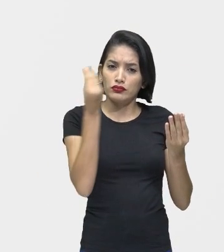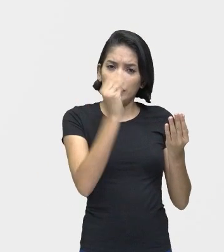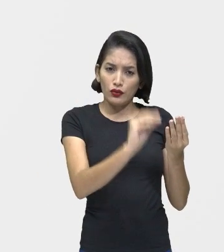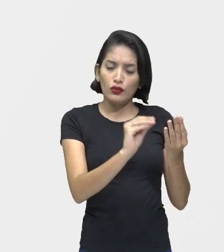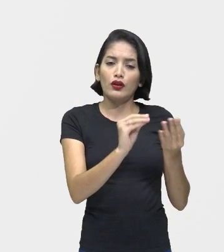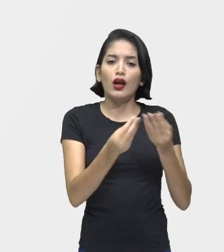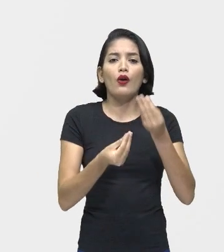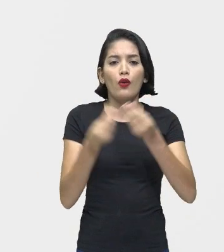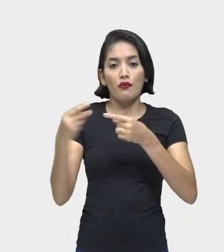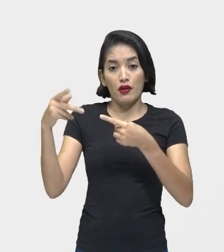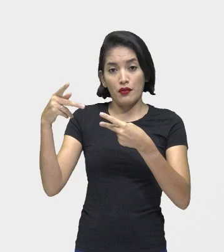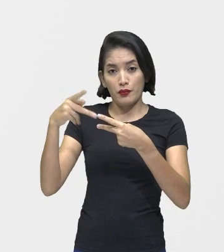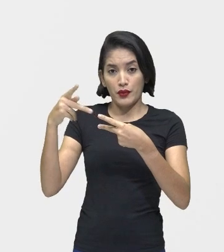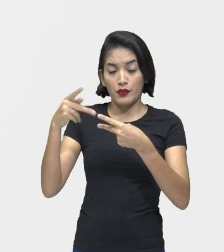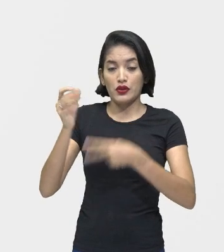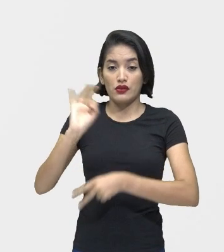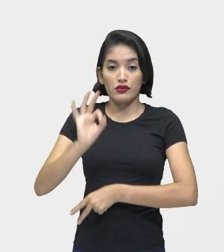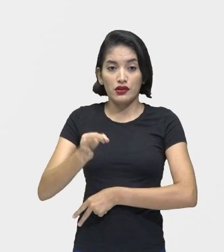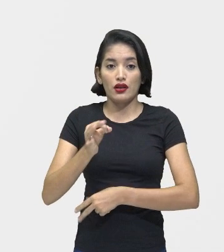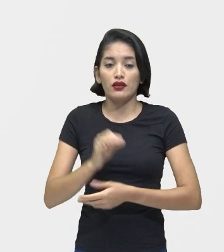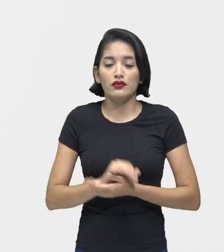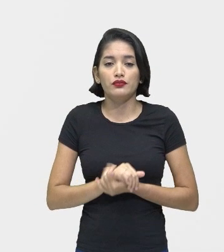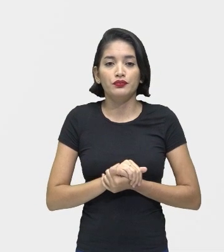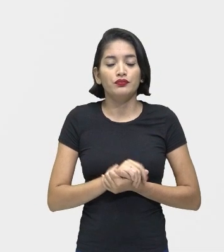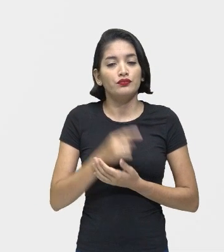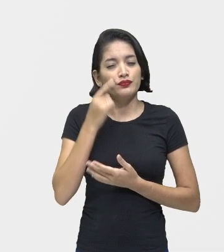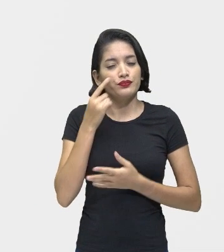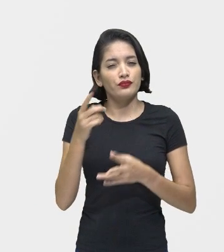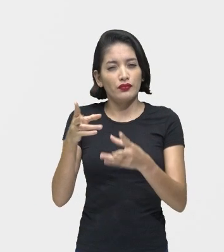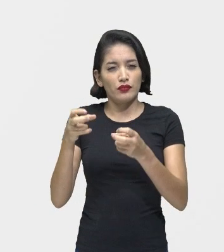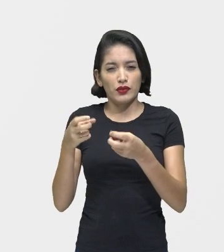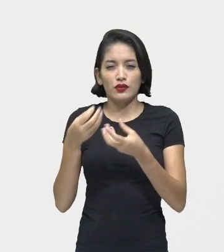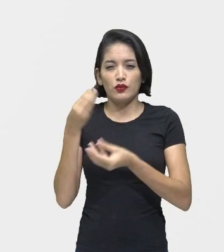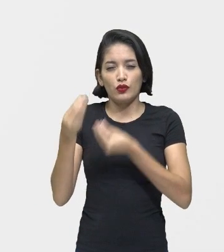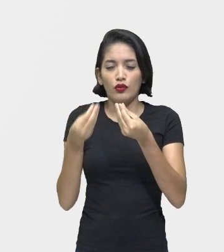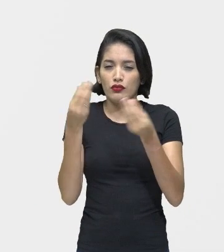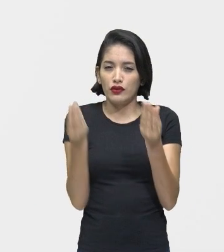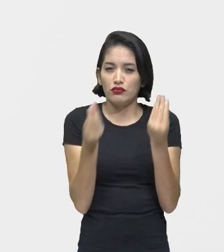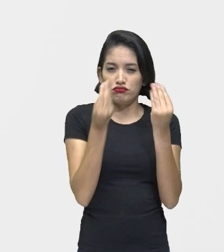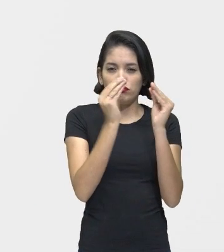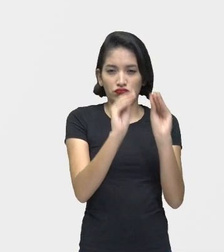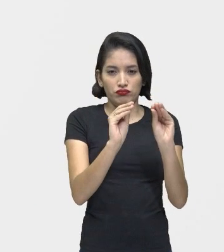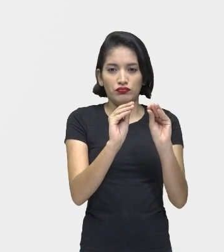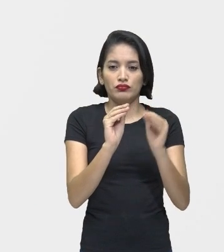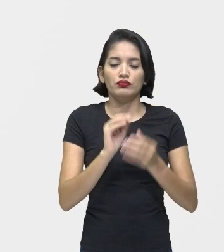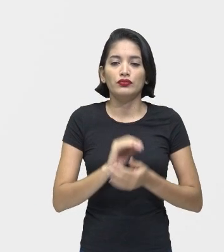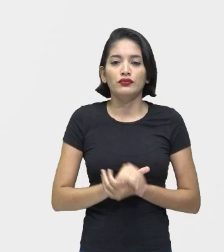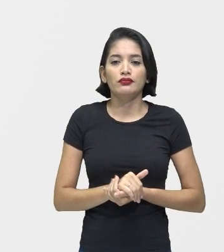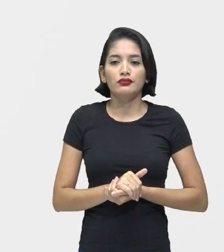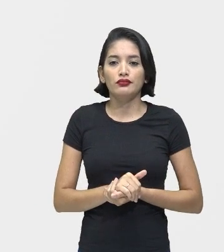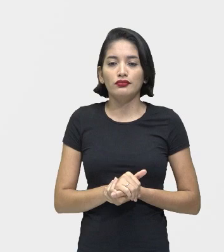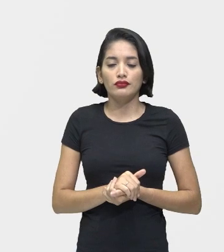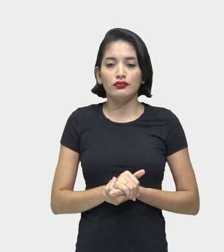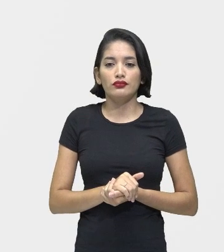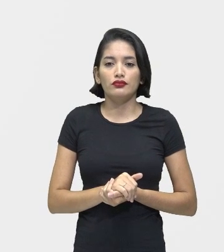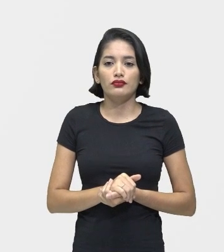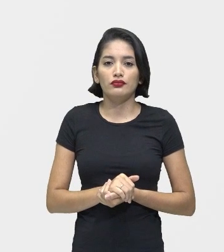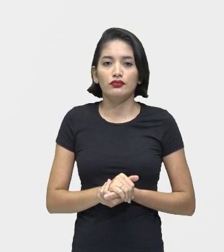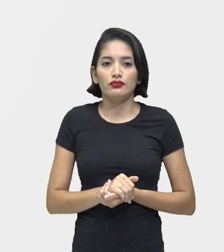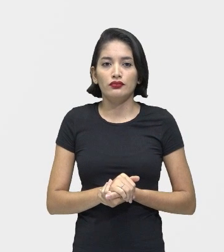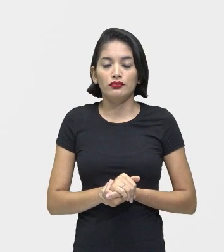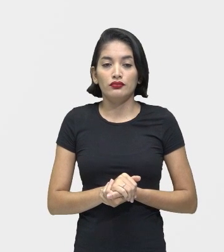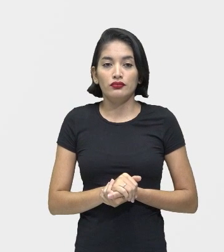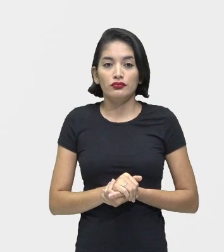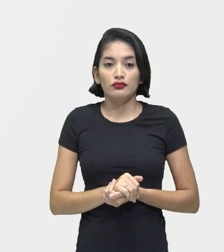a preposição correta. Então, observe aí como é que a gente vai preencher aí com as preposições.